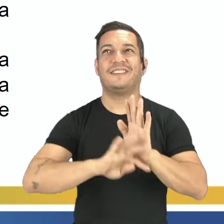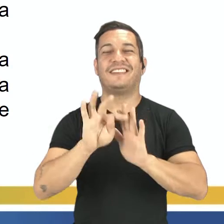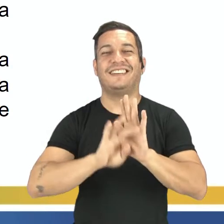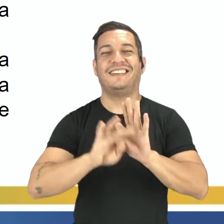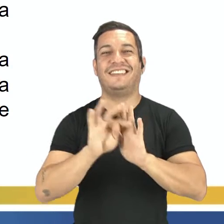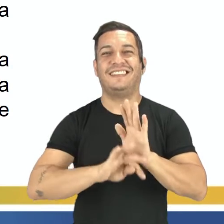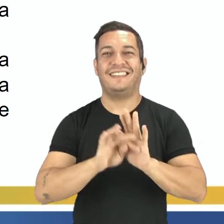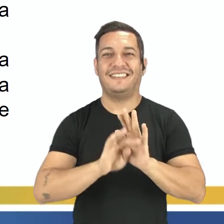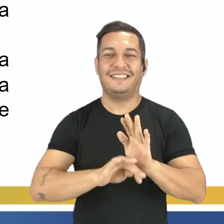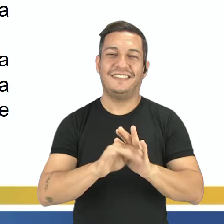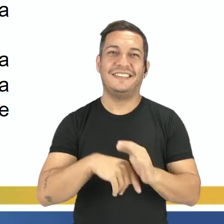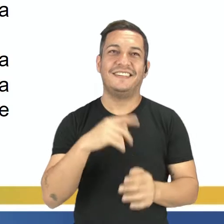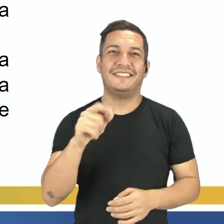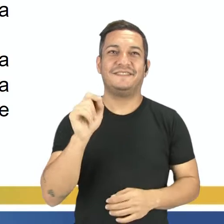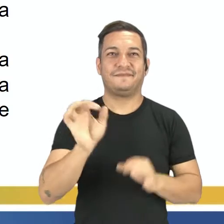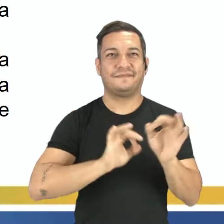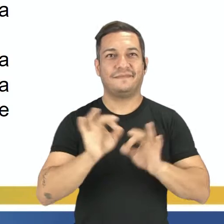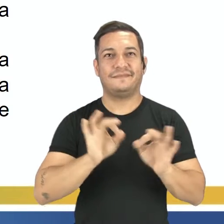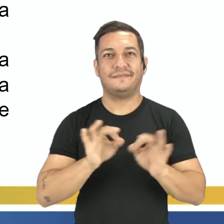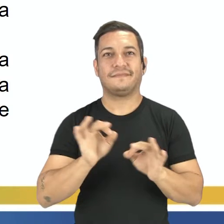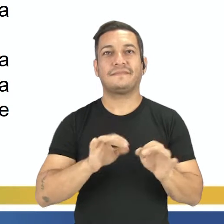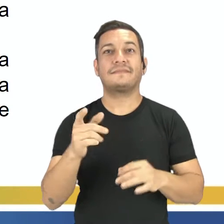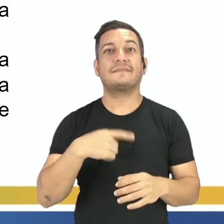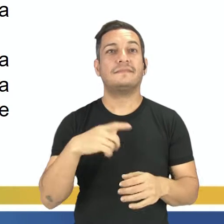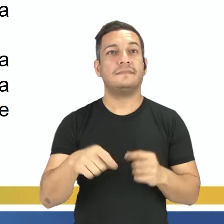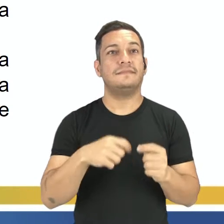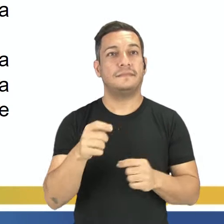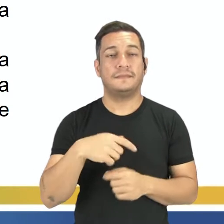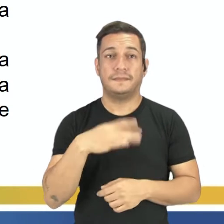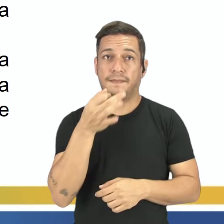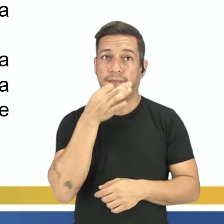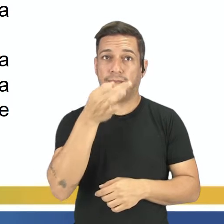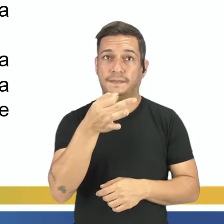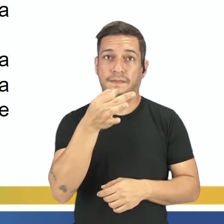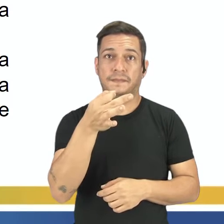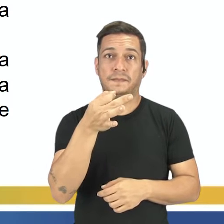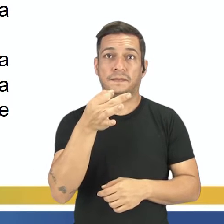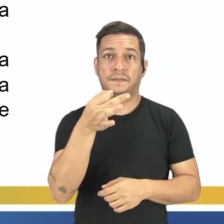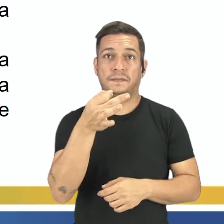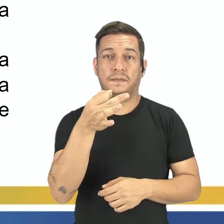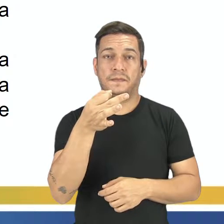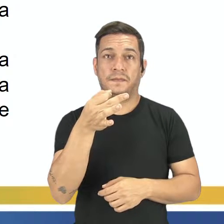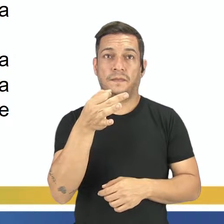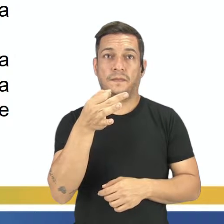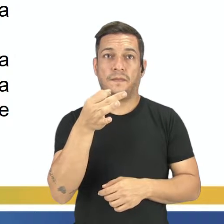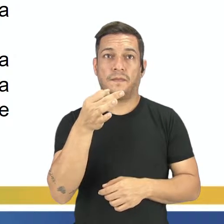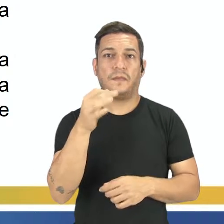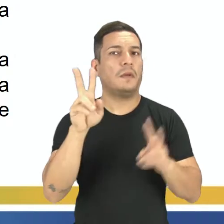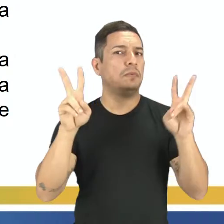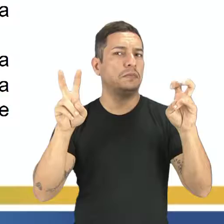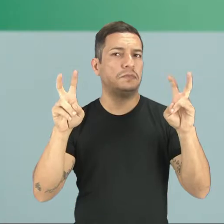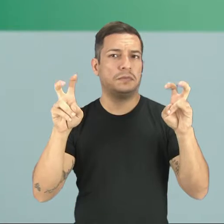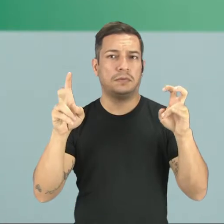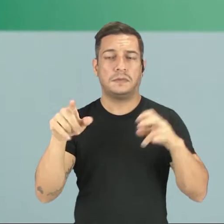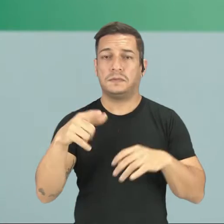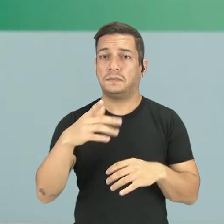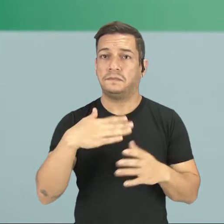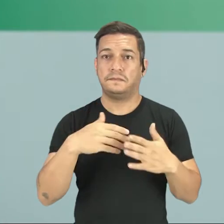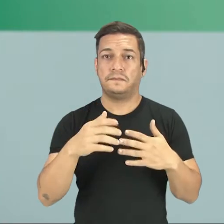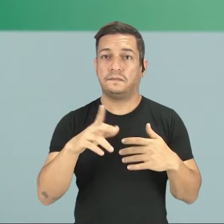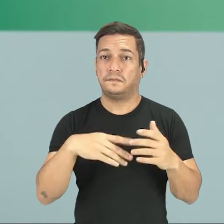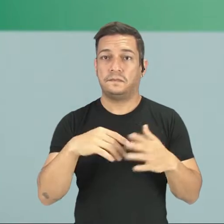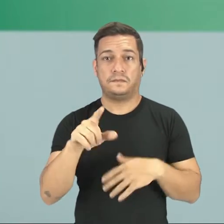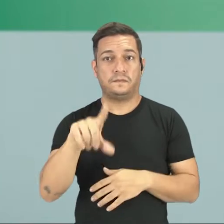dissertativo argumentativo se organiza na defesa de um ponto de vista sobre um determinado assunto. Então isso aqui já tem que